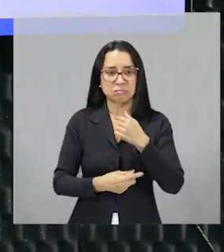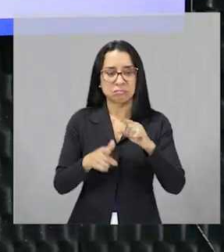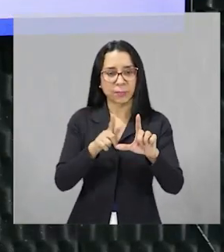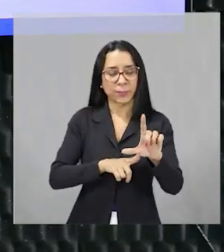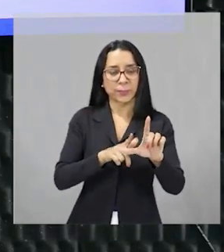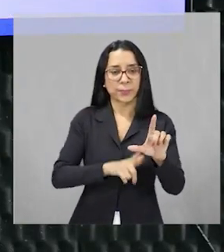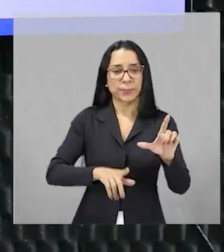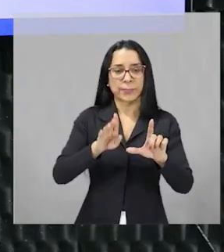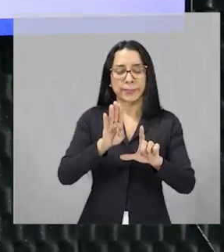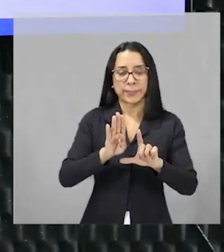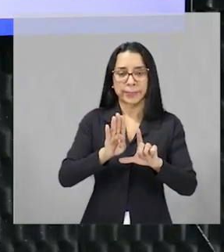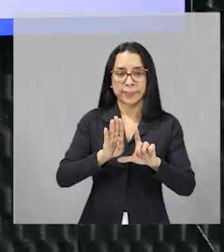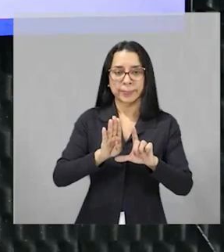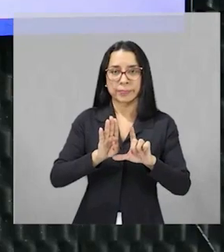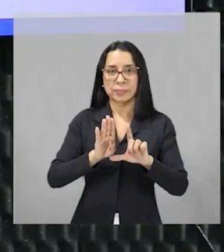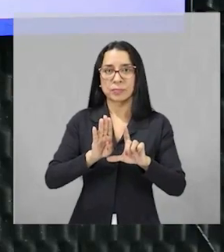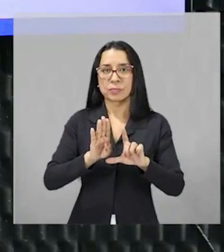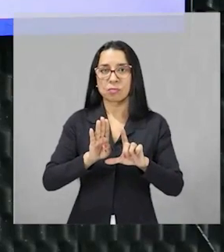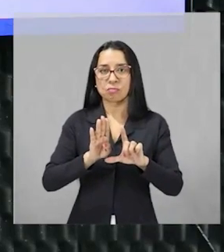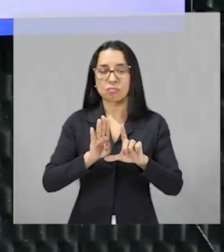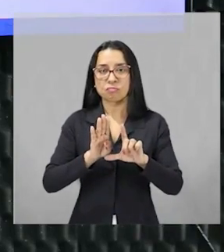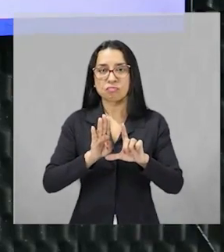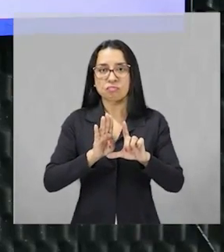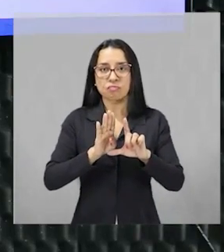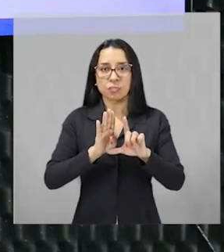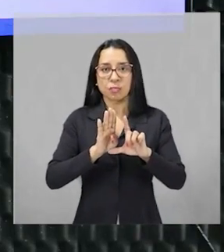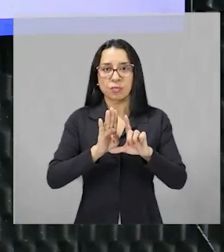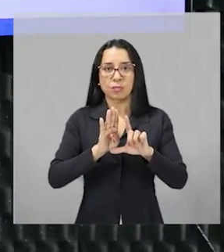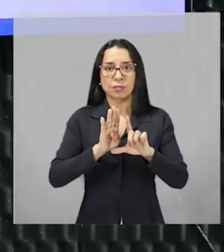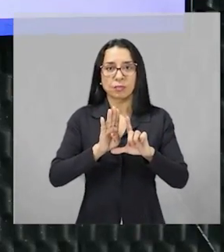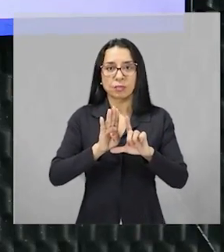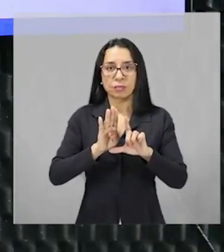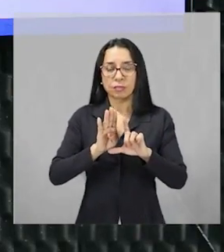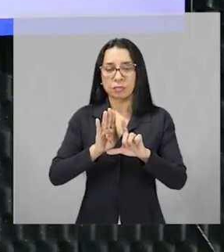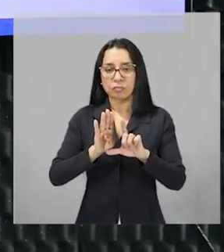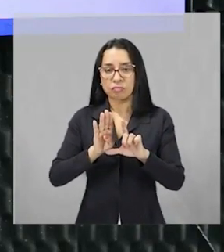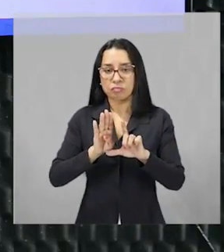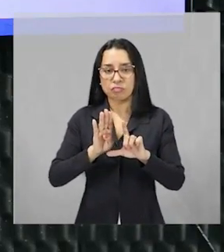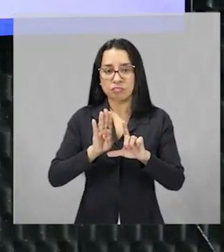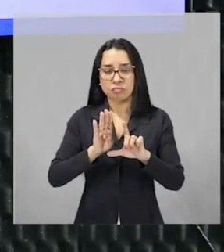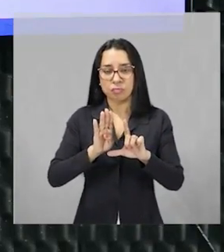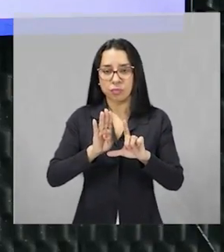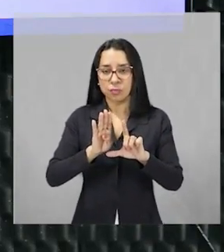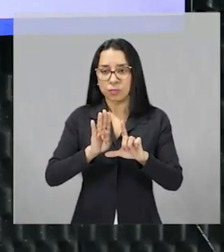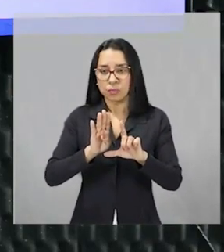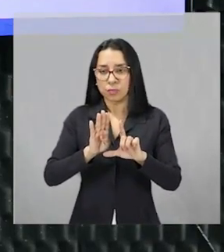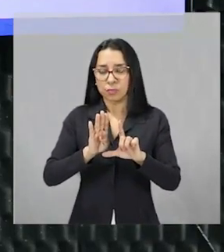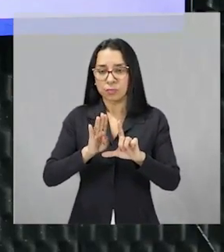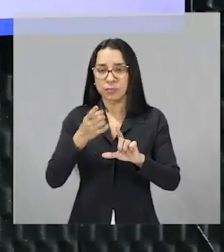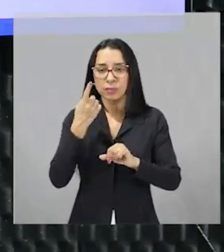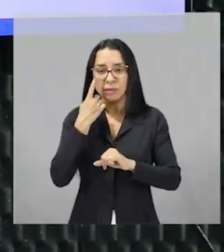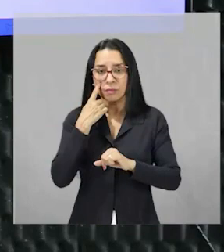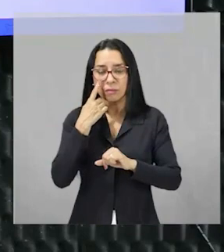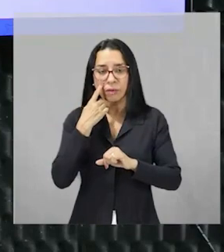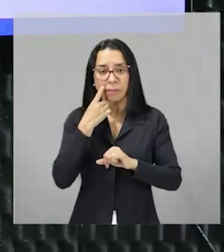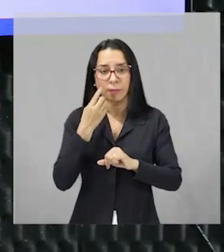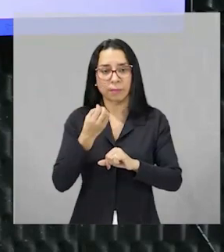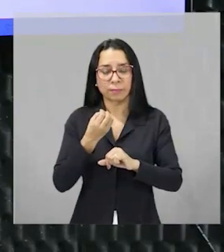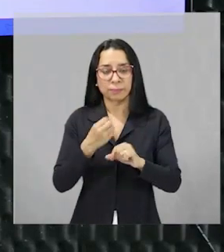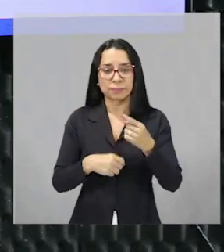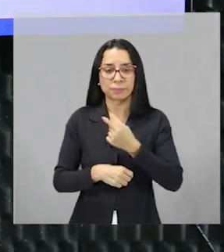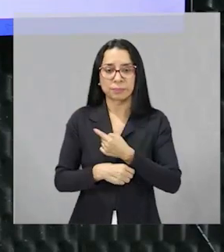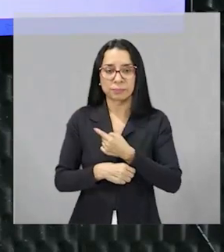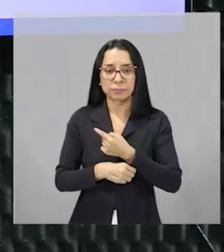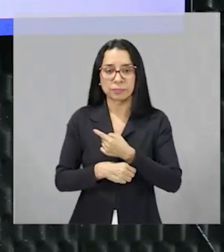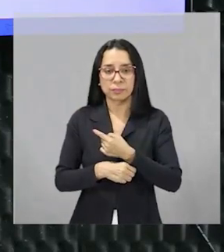a rentabilidade dos mais pobres no período pré-crise acentuou a injustiça social. Veja bem, ele está se fixando